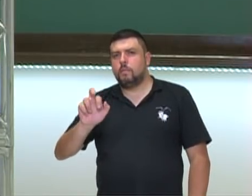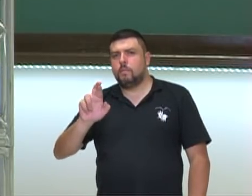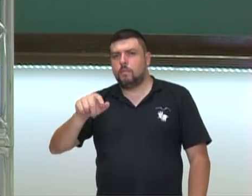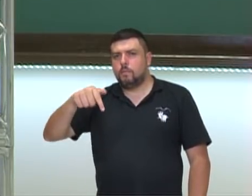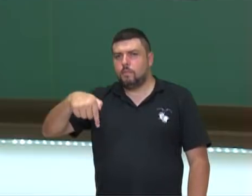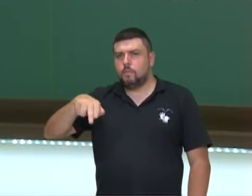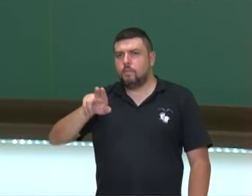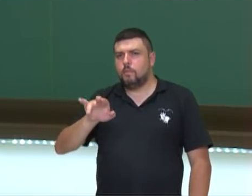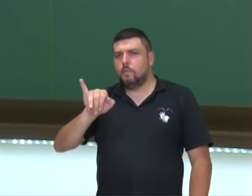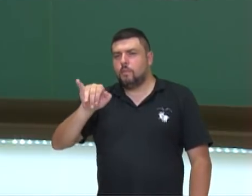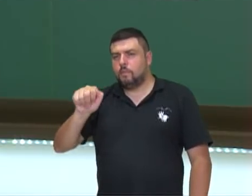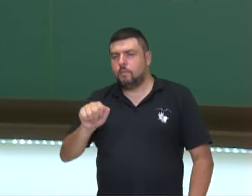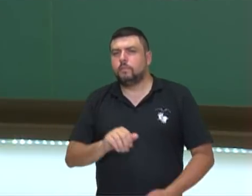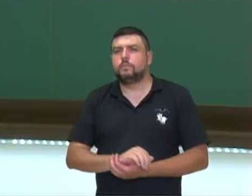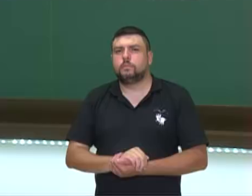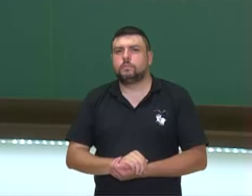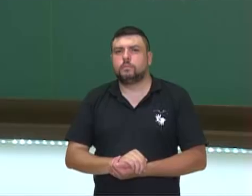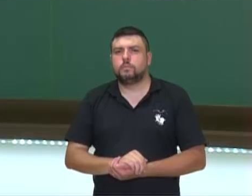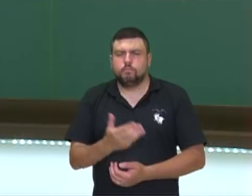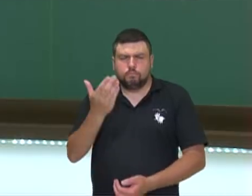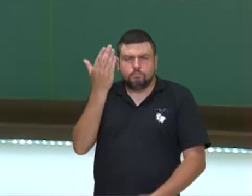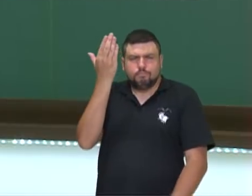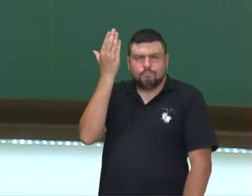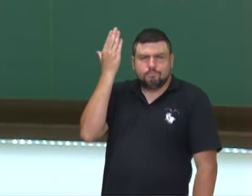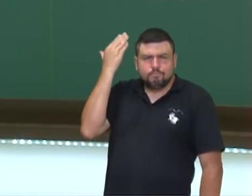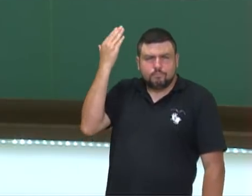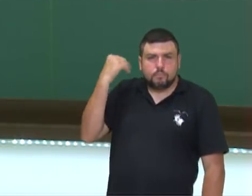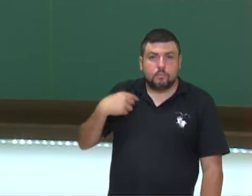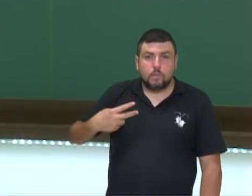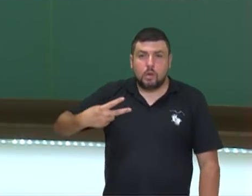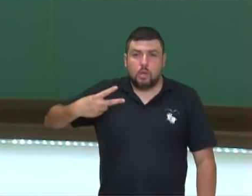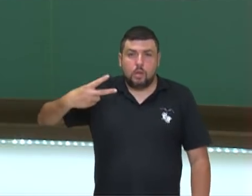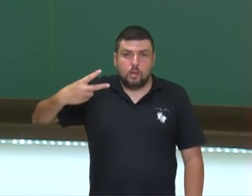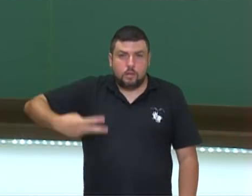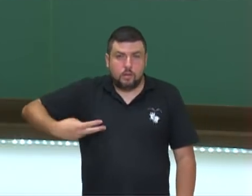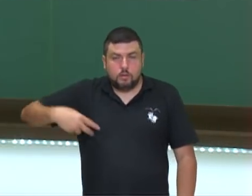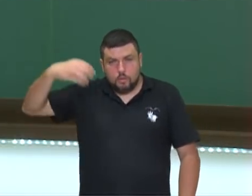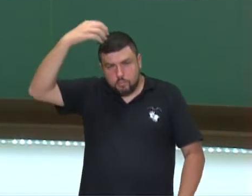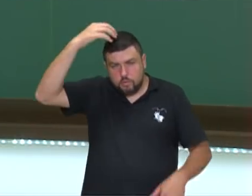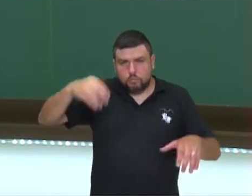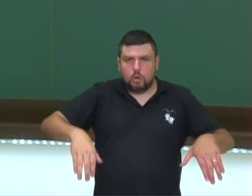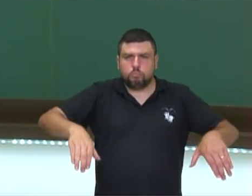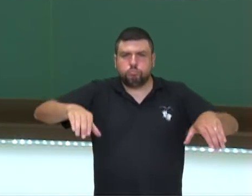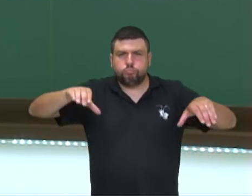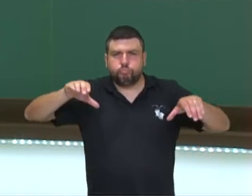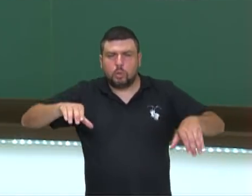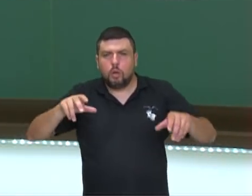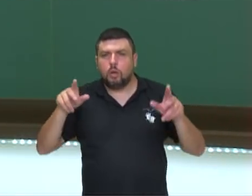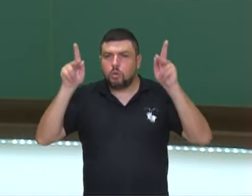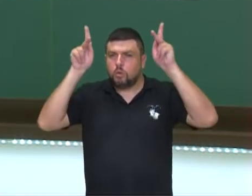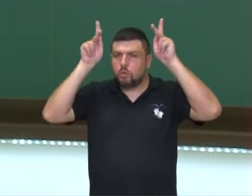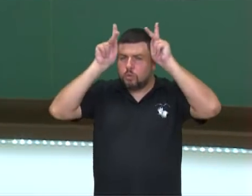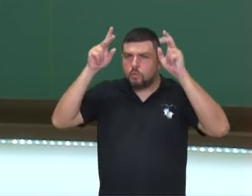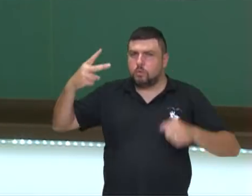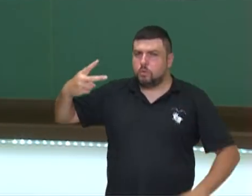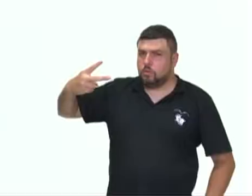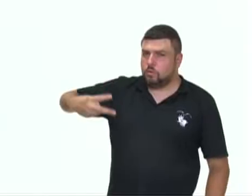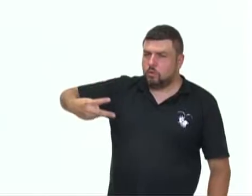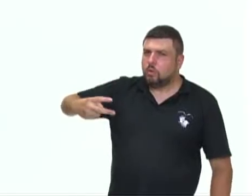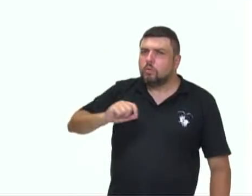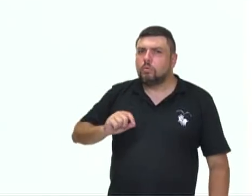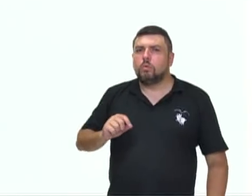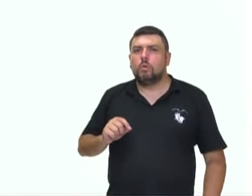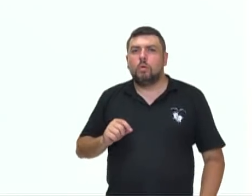o segundo reinado, desde o governo do Pedro II, Dom Pedro II, 1840 até 1889,